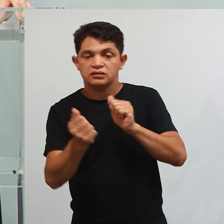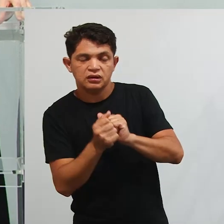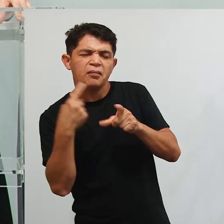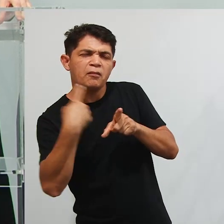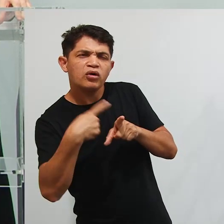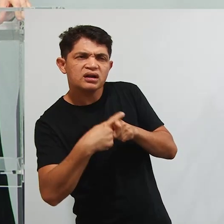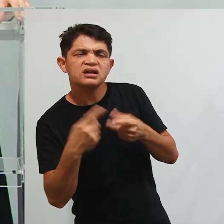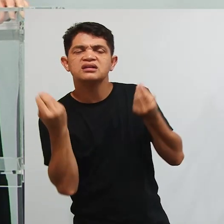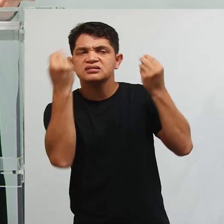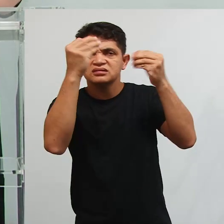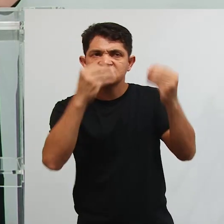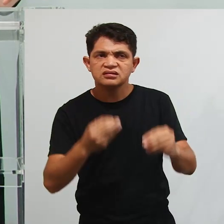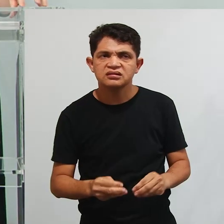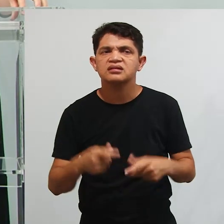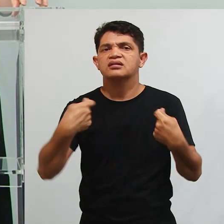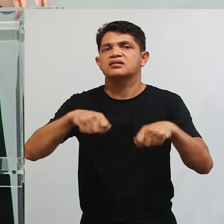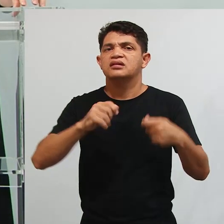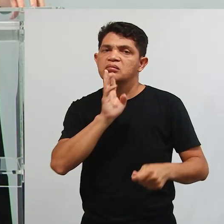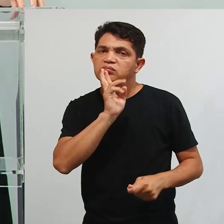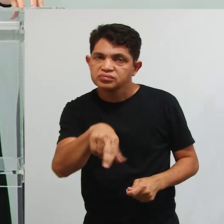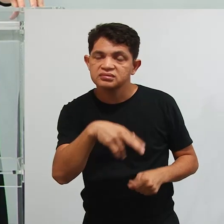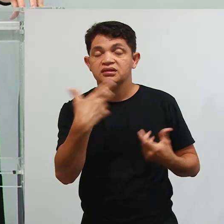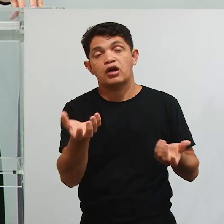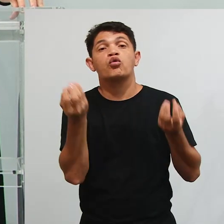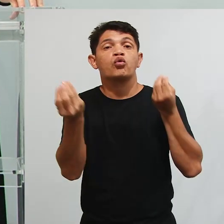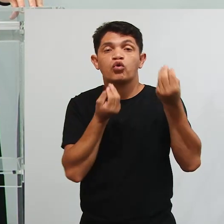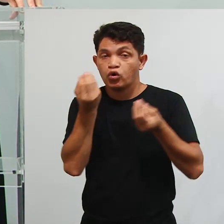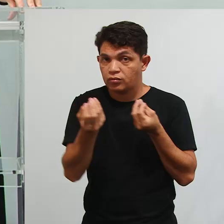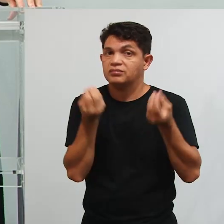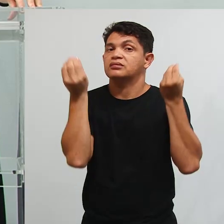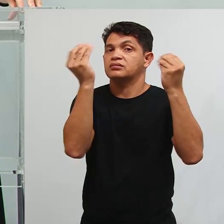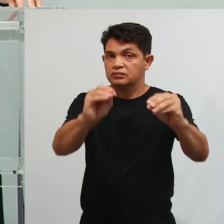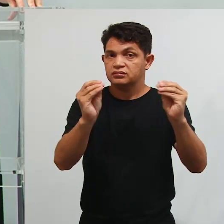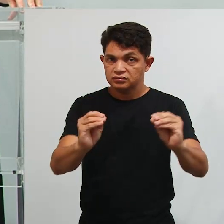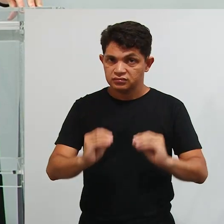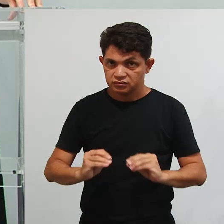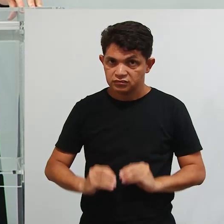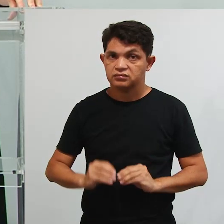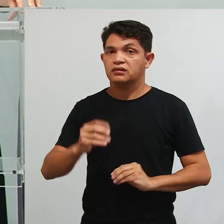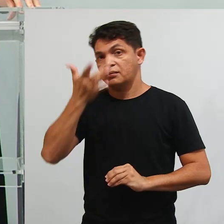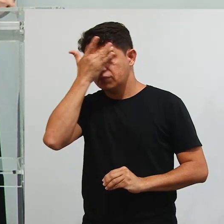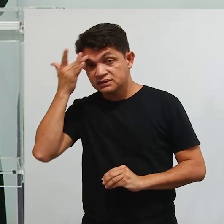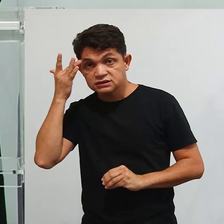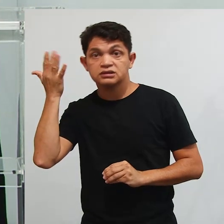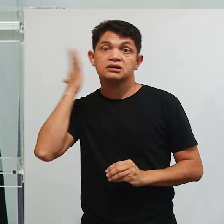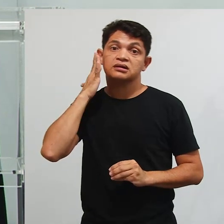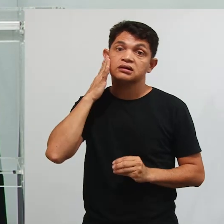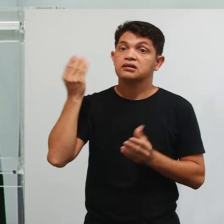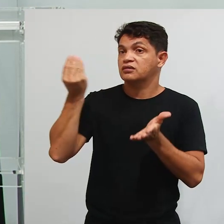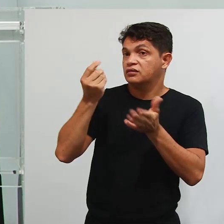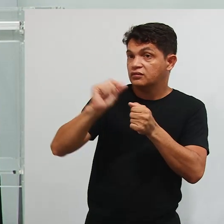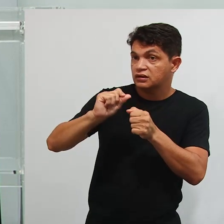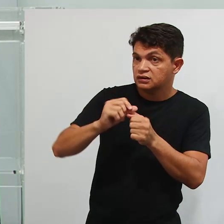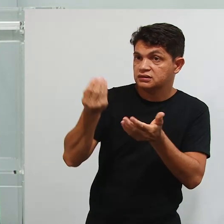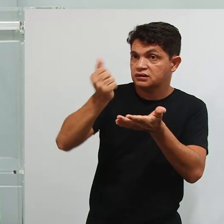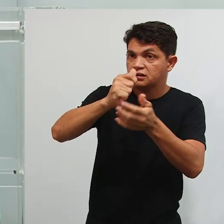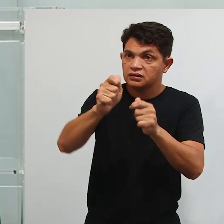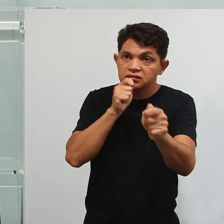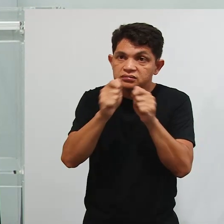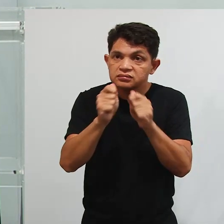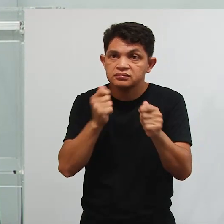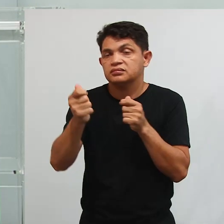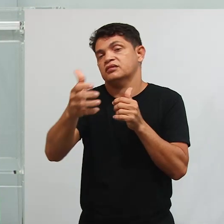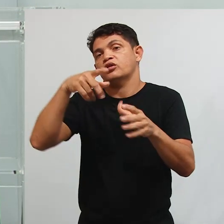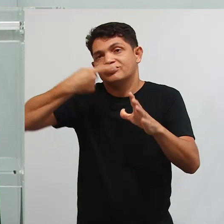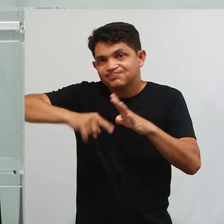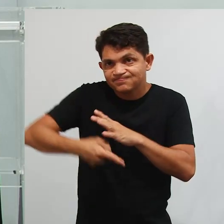que por que que aquelas pessoas estão respondendo daquela forma então eu pego num grupo de pessoas e tento fazer essa essa